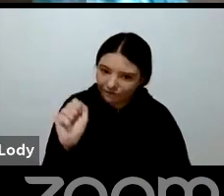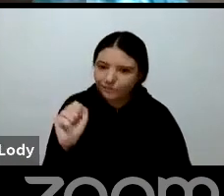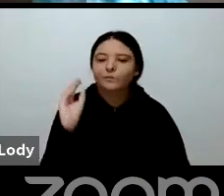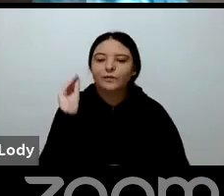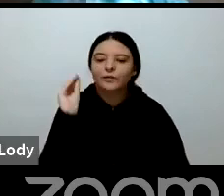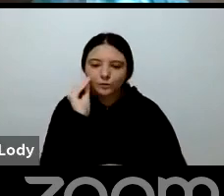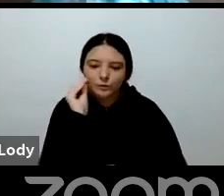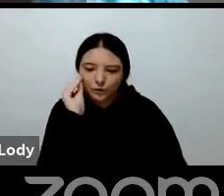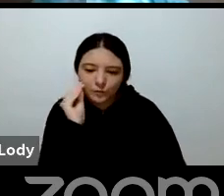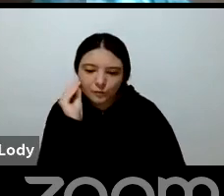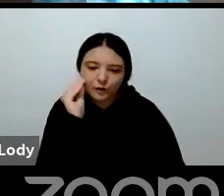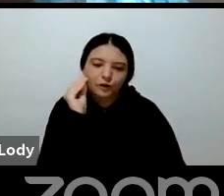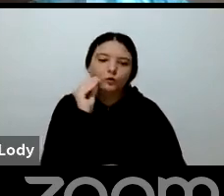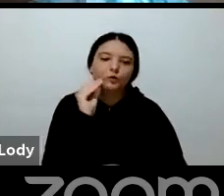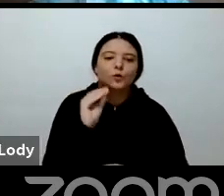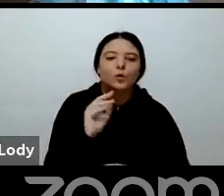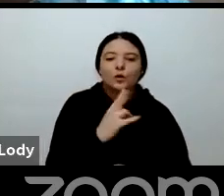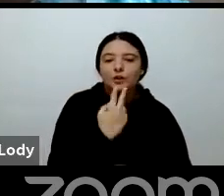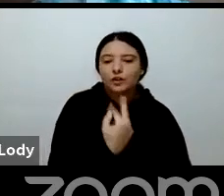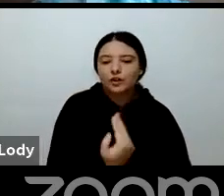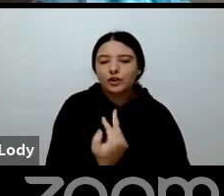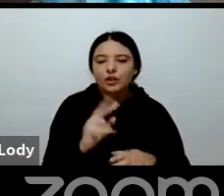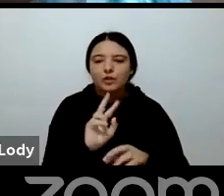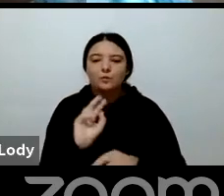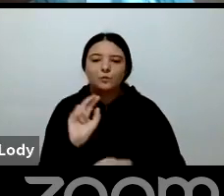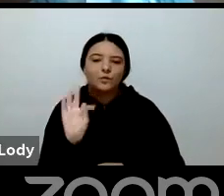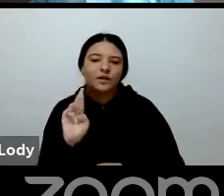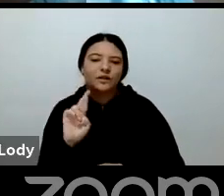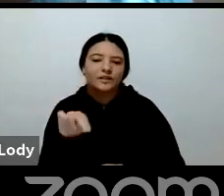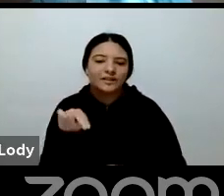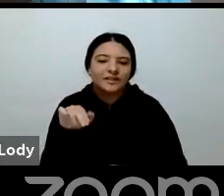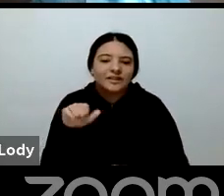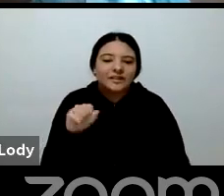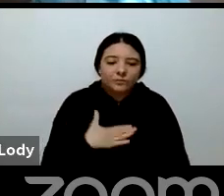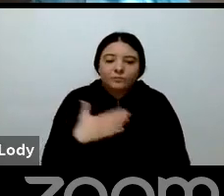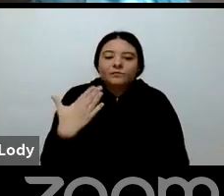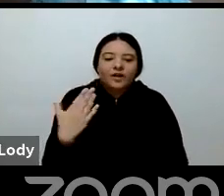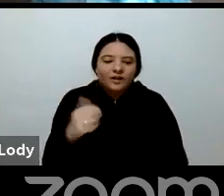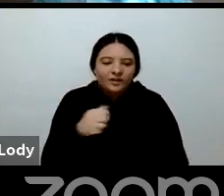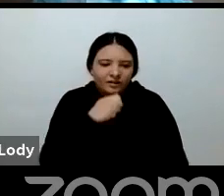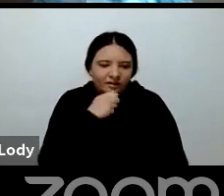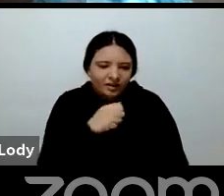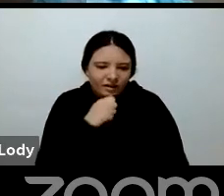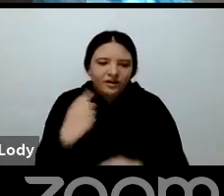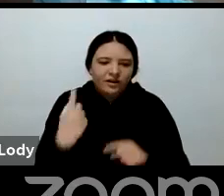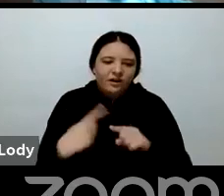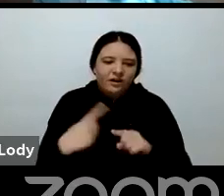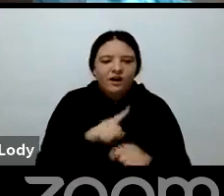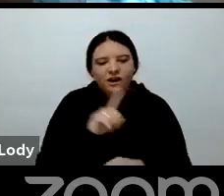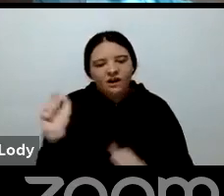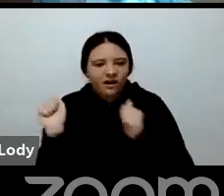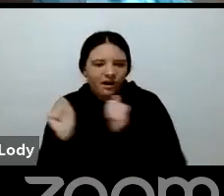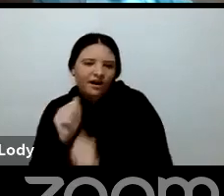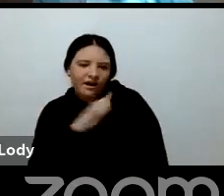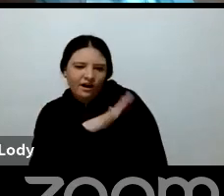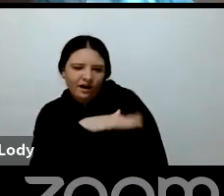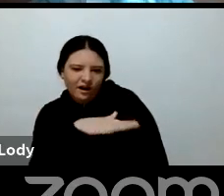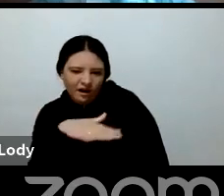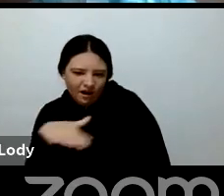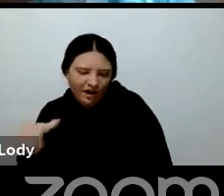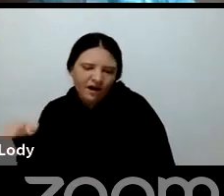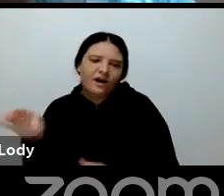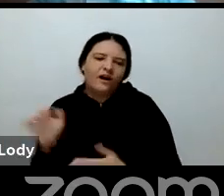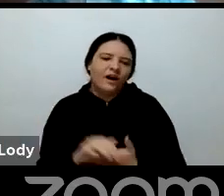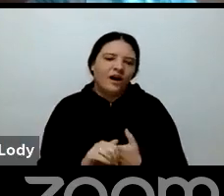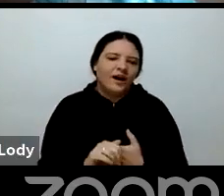experiência translingüe que, para mim, eu ainda estou impactadíssima, porque a gente estava lá com aquelas crianças,